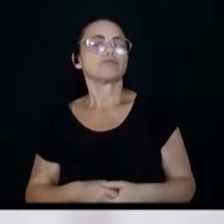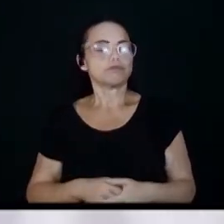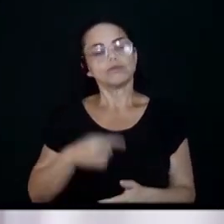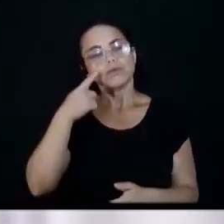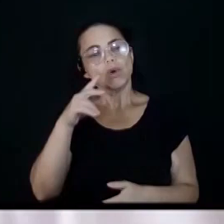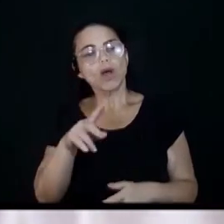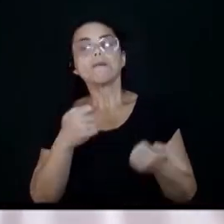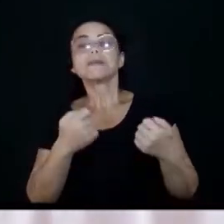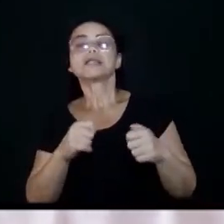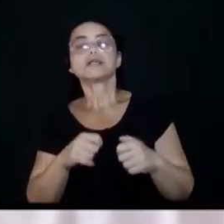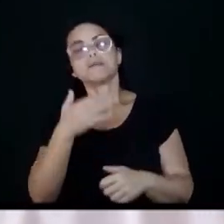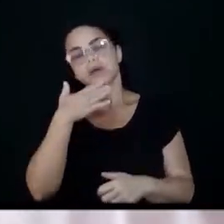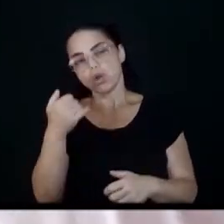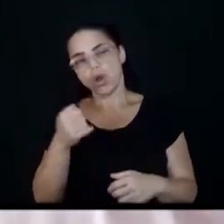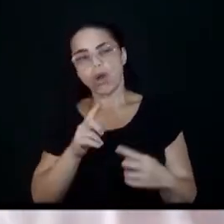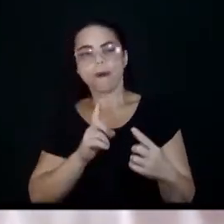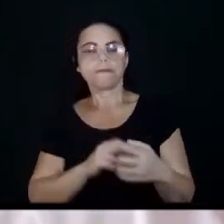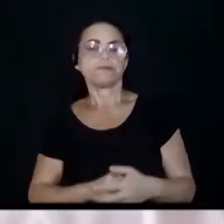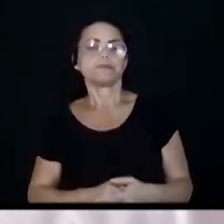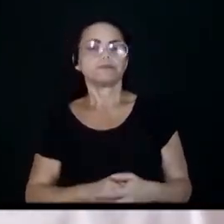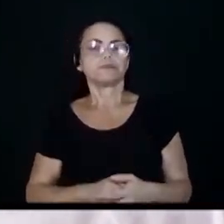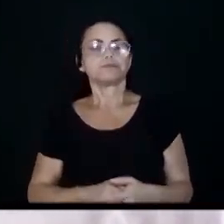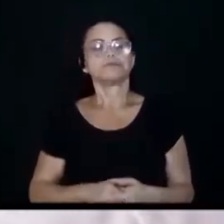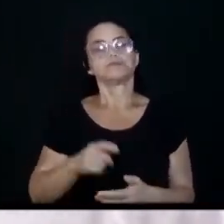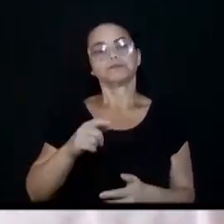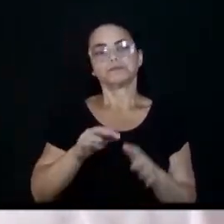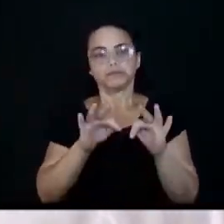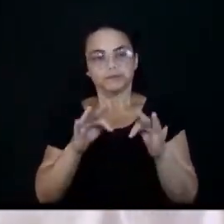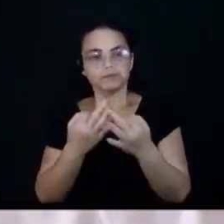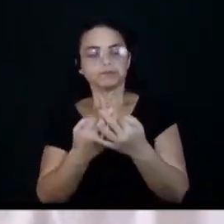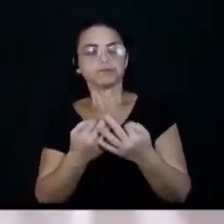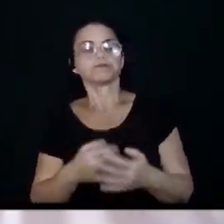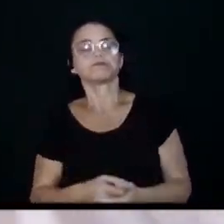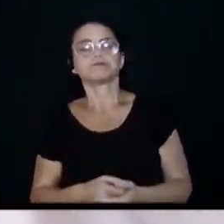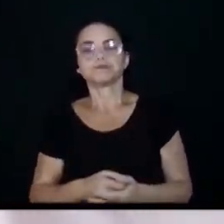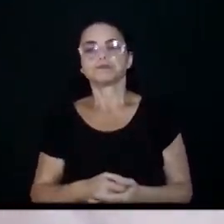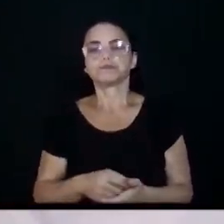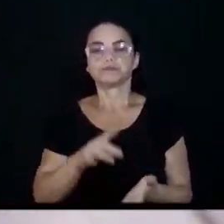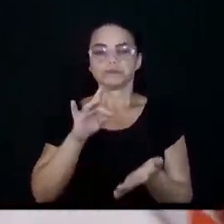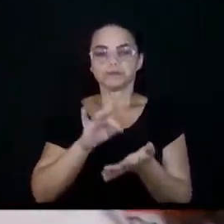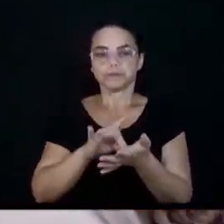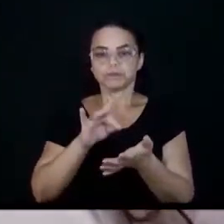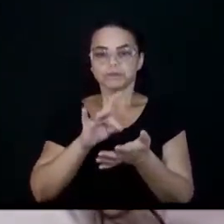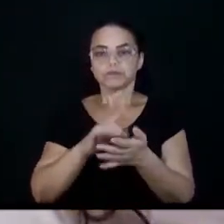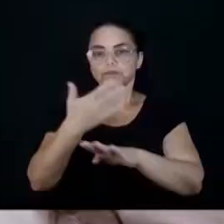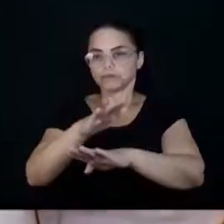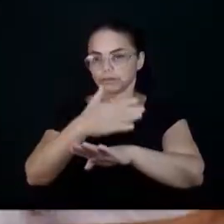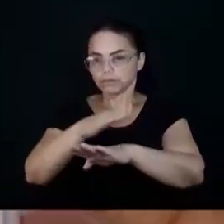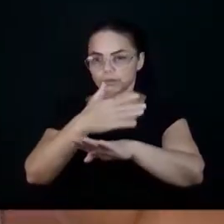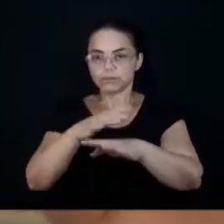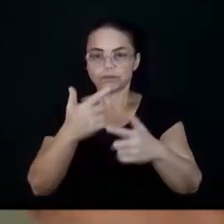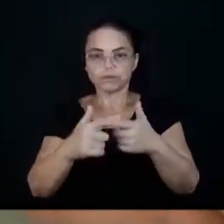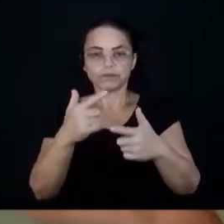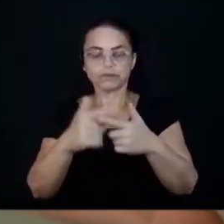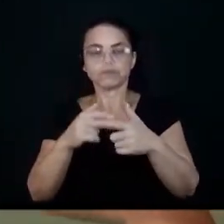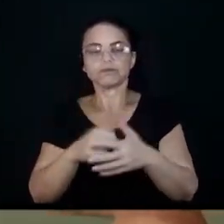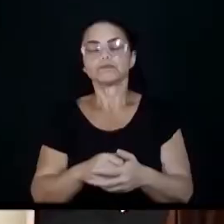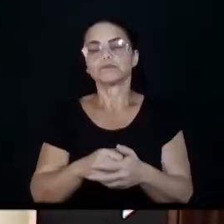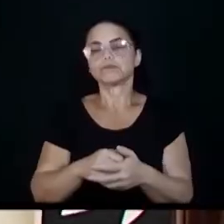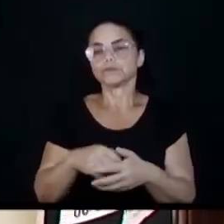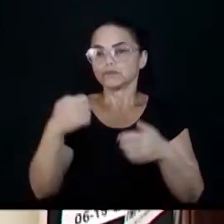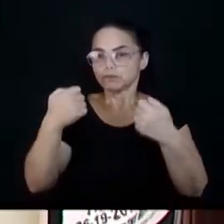atendidos, né? Então as famílias, elas de certa forma, elas participam porque elas vêm com as necessidades que